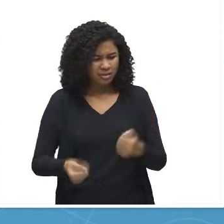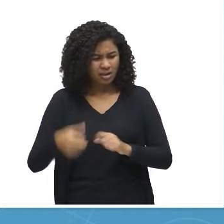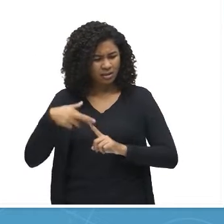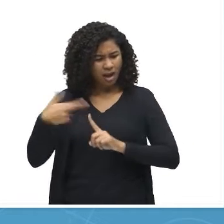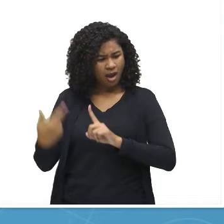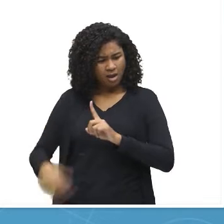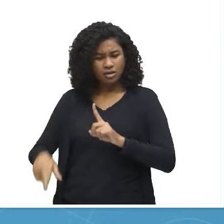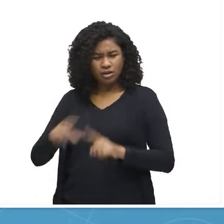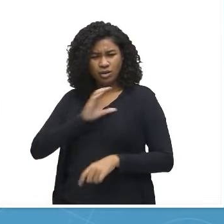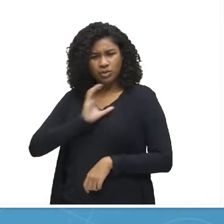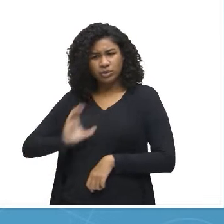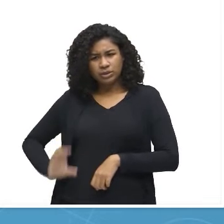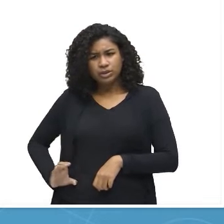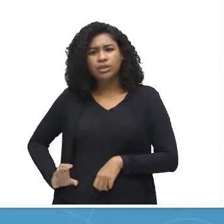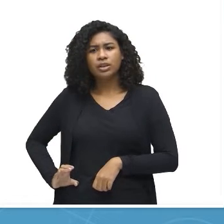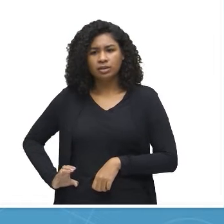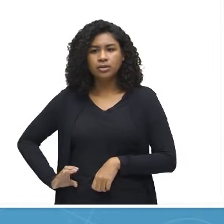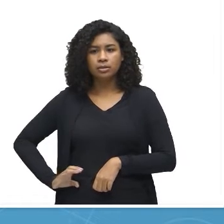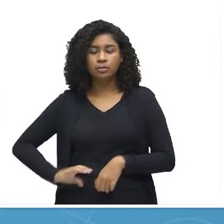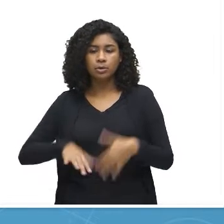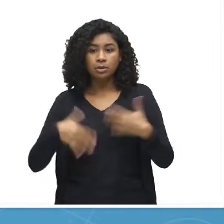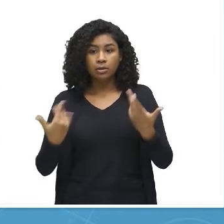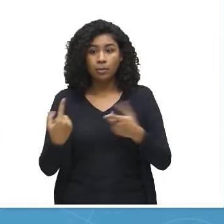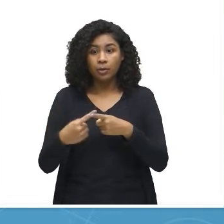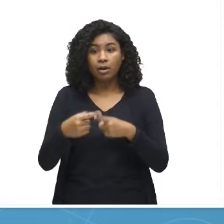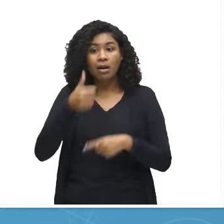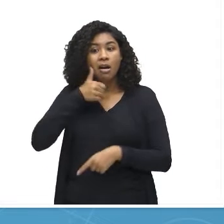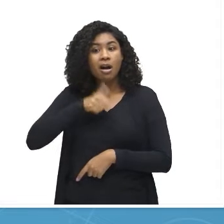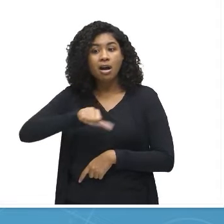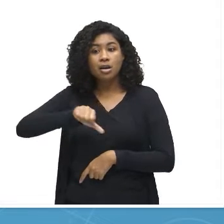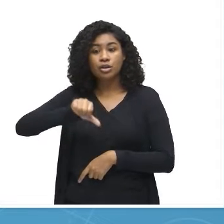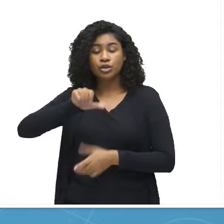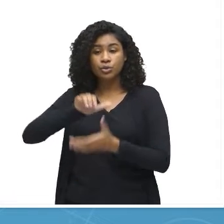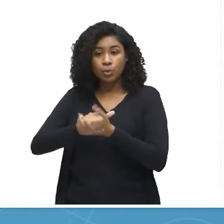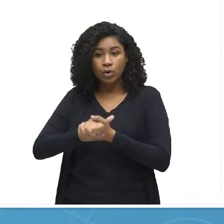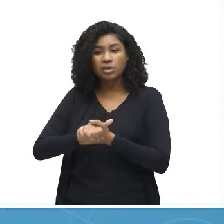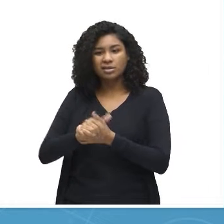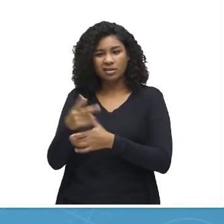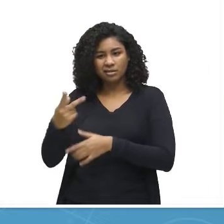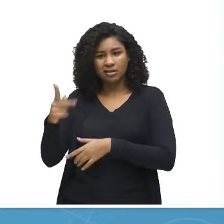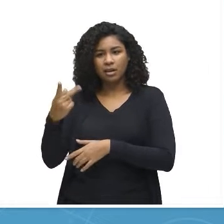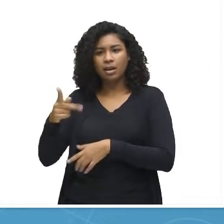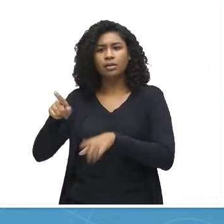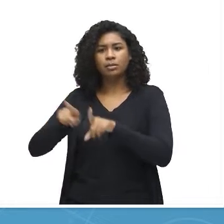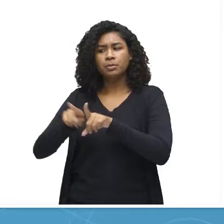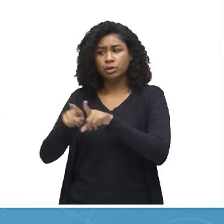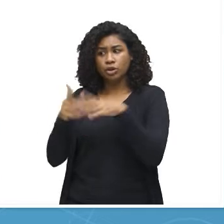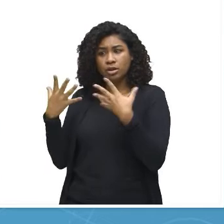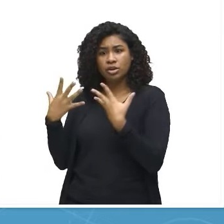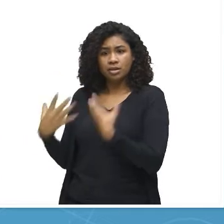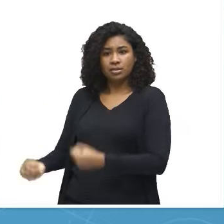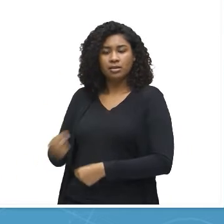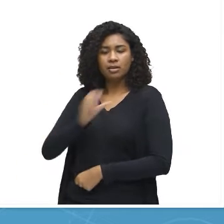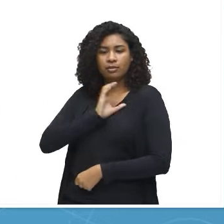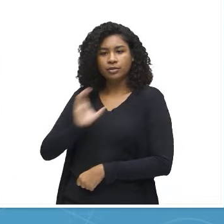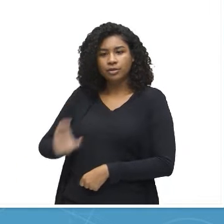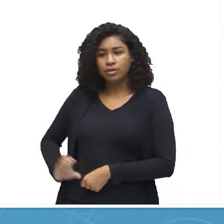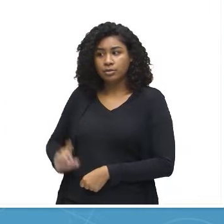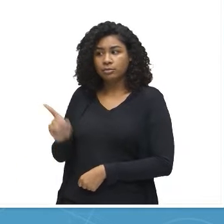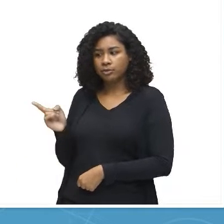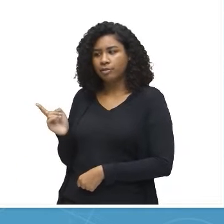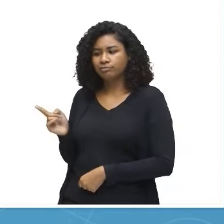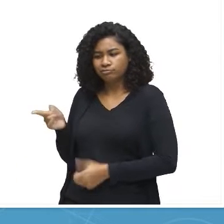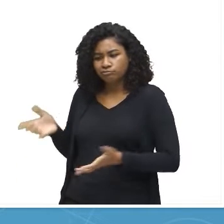influenciado pela esposa dele, a Clotilde, né, que já havia se convertido. Então, como é que